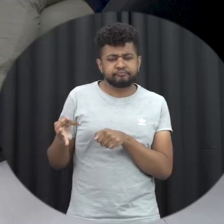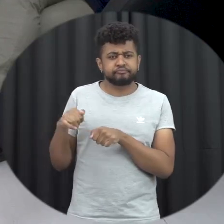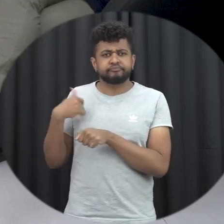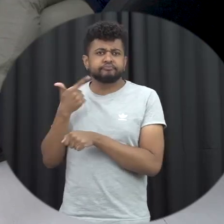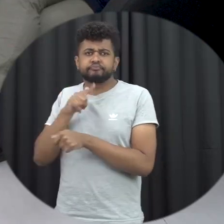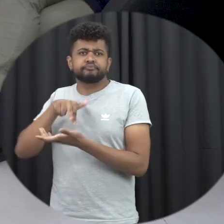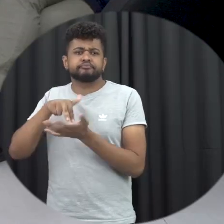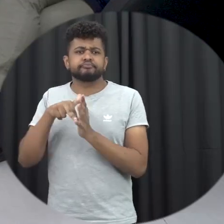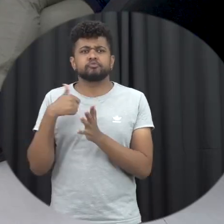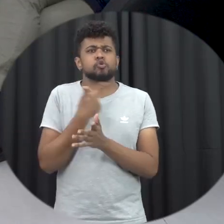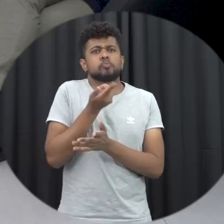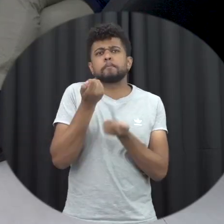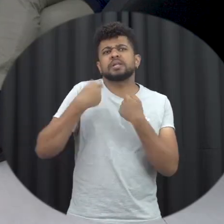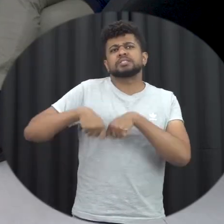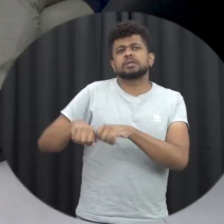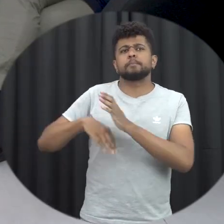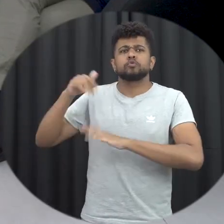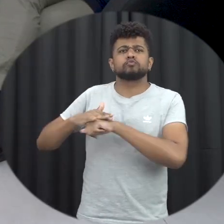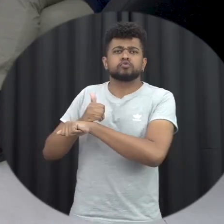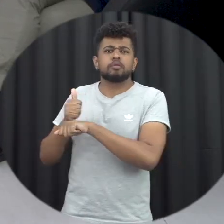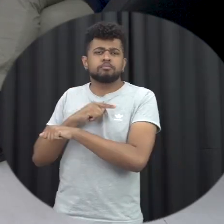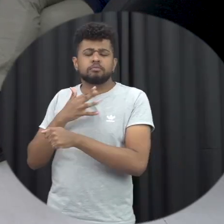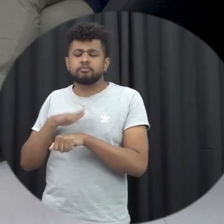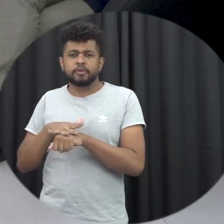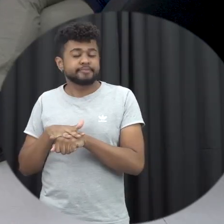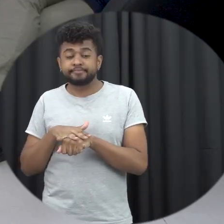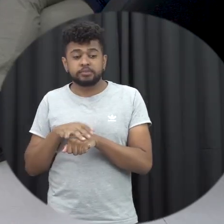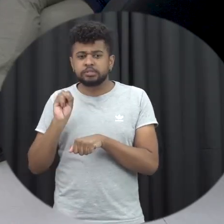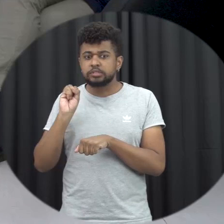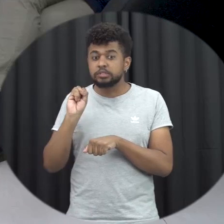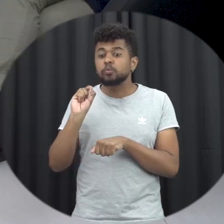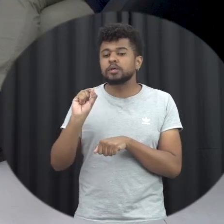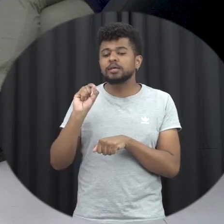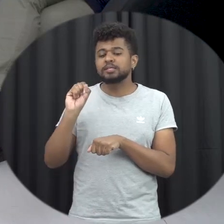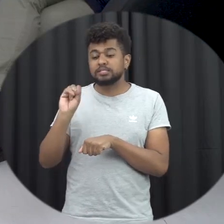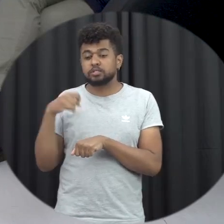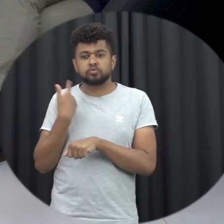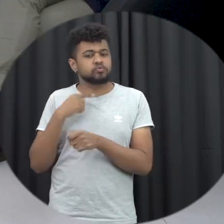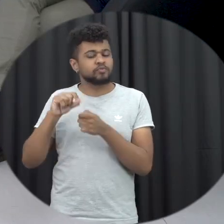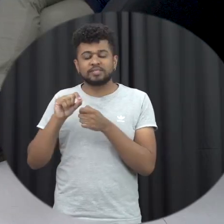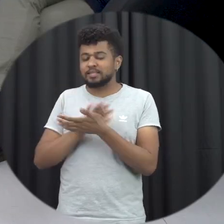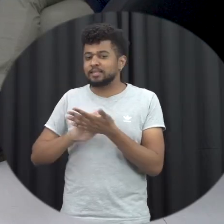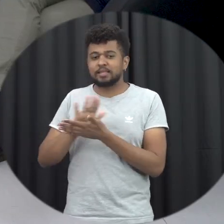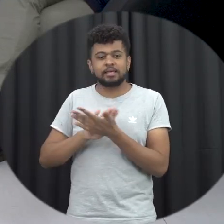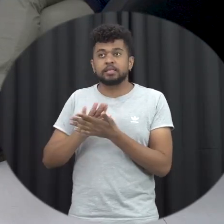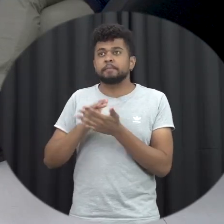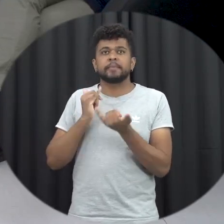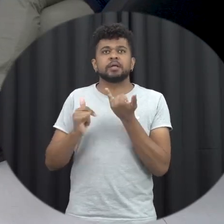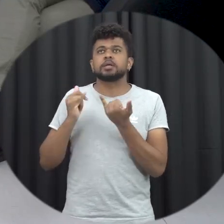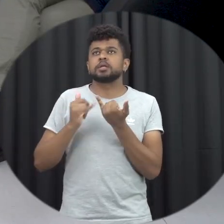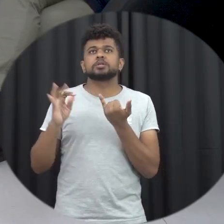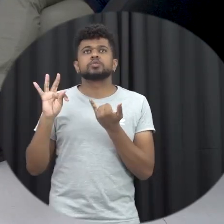vai precisar de profissionais que tratem a doença, senão que se a gente não fizer nada, a gente vai ter todo